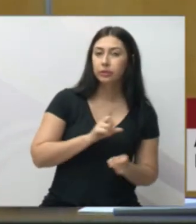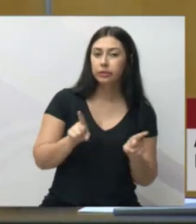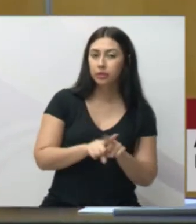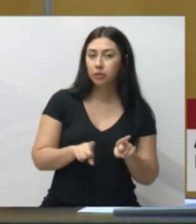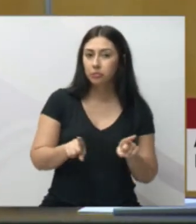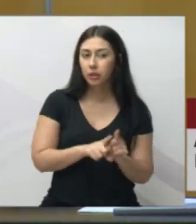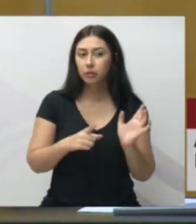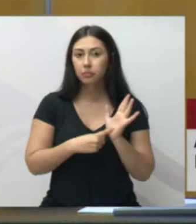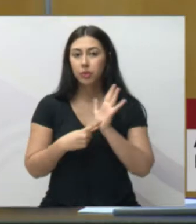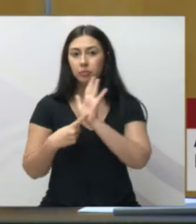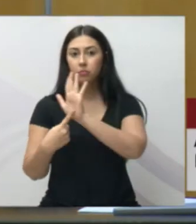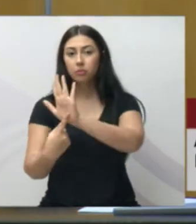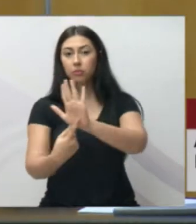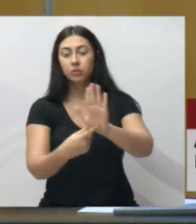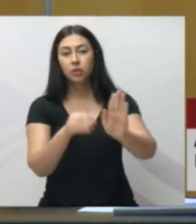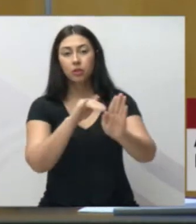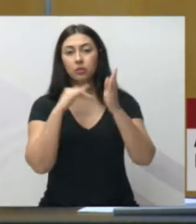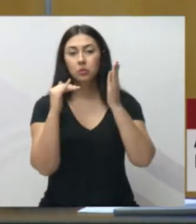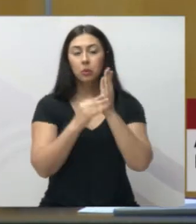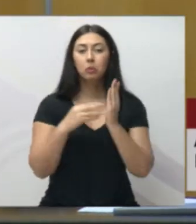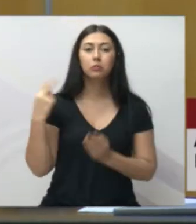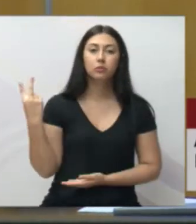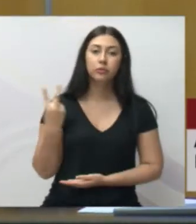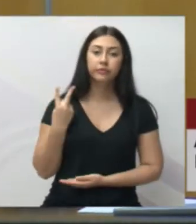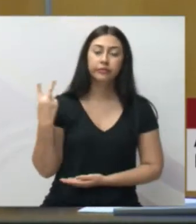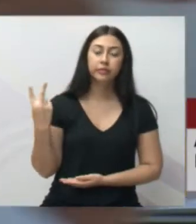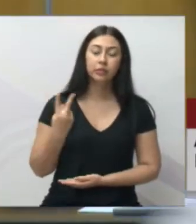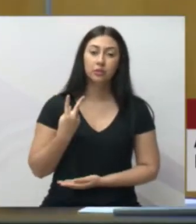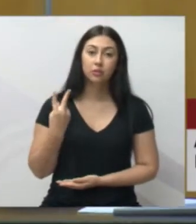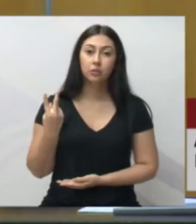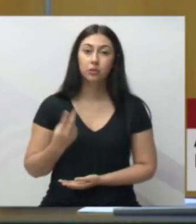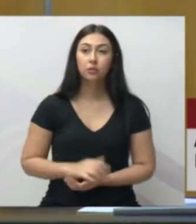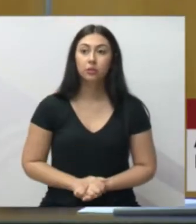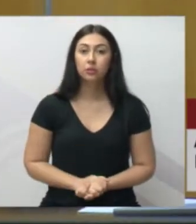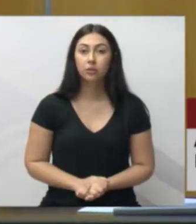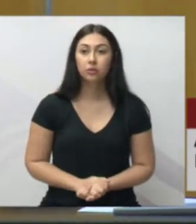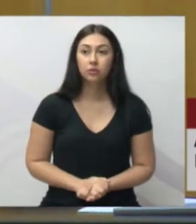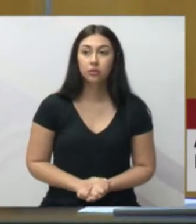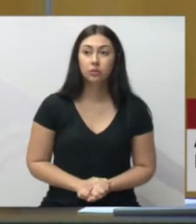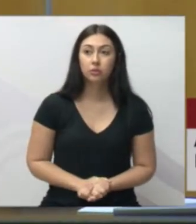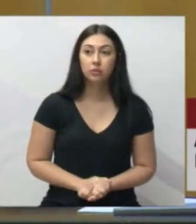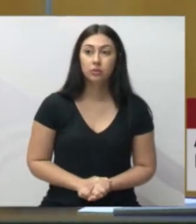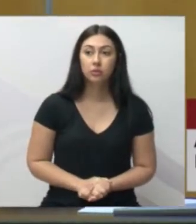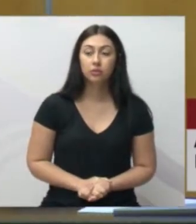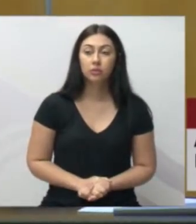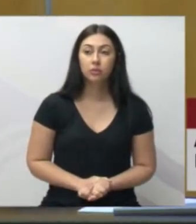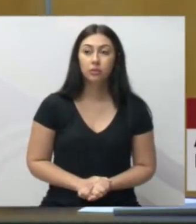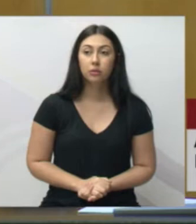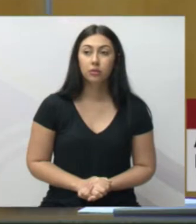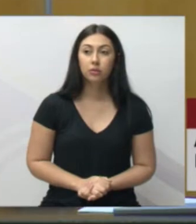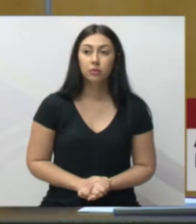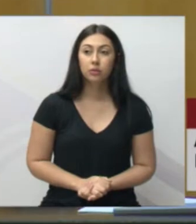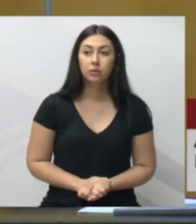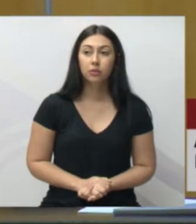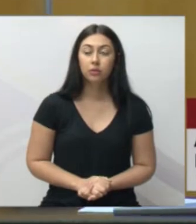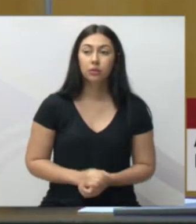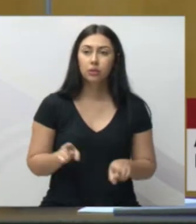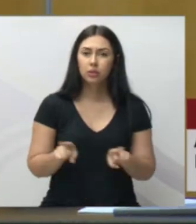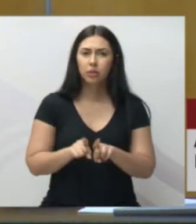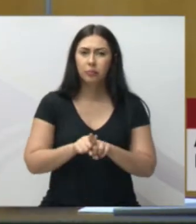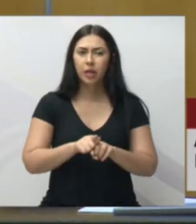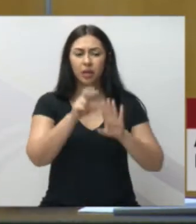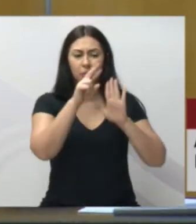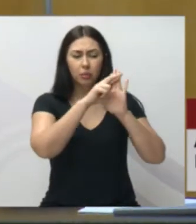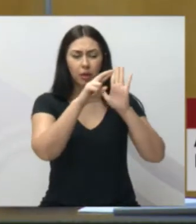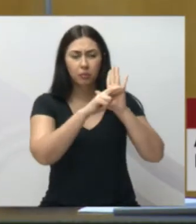a ciência a todos os vereadores dessa Câmara Municipal e faça parte integrante do procedimento do